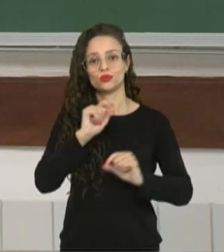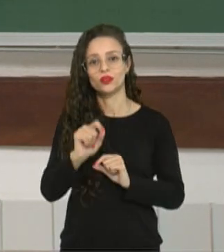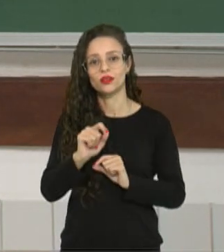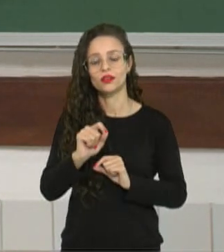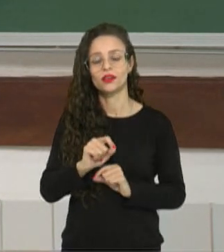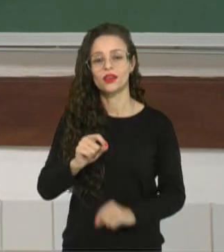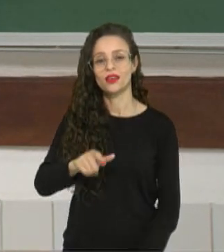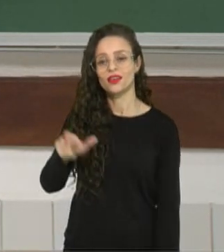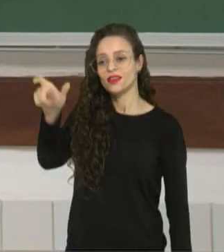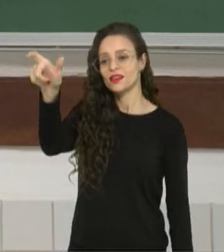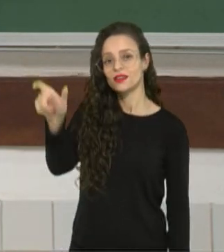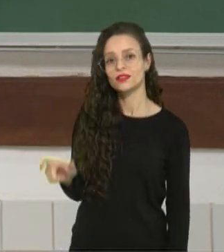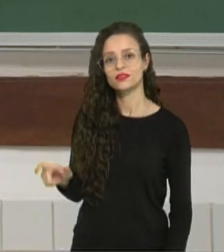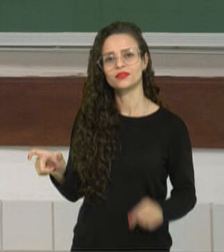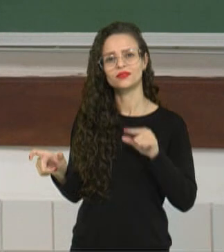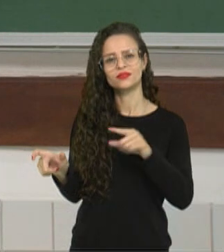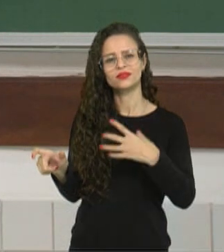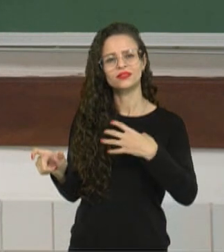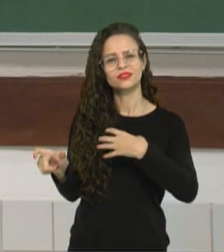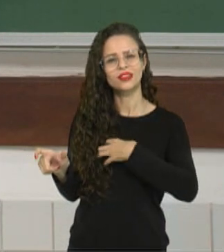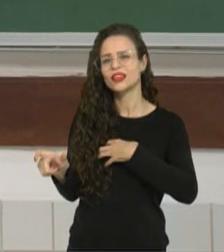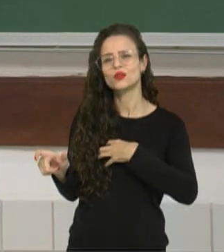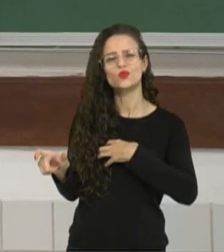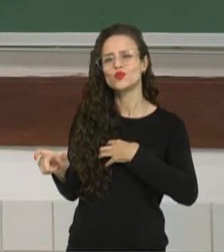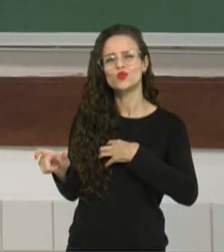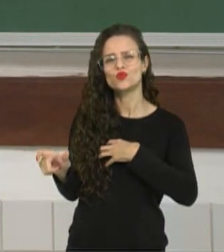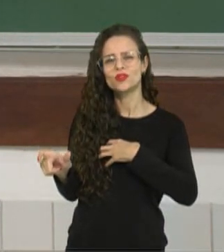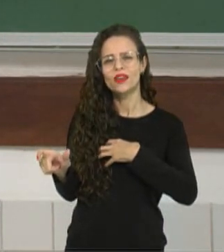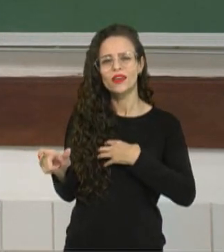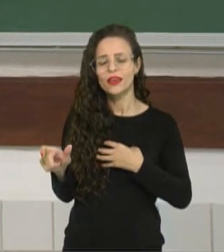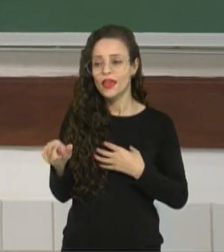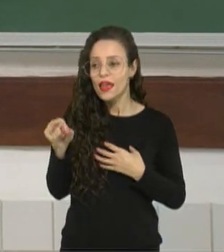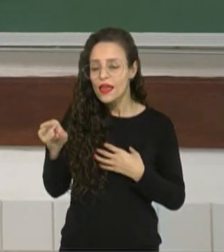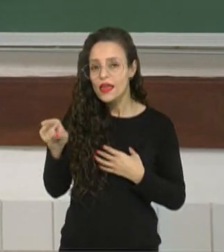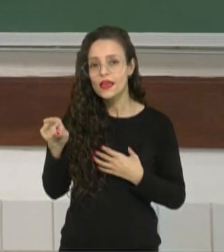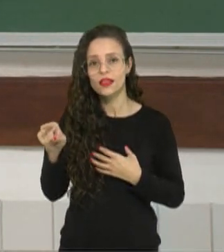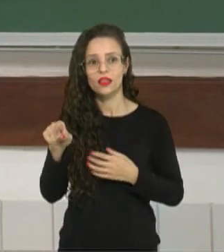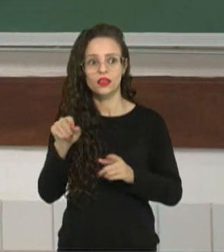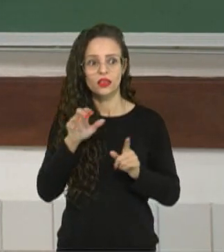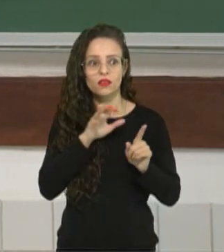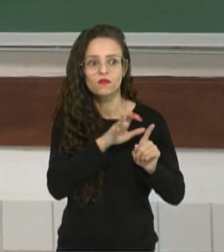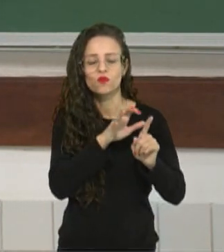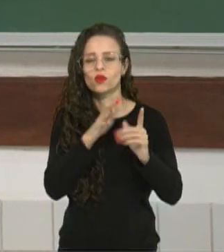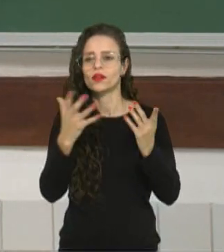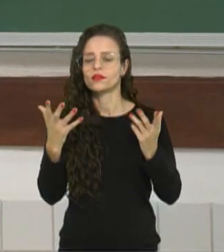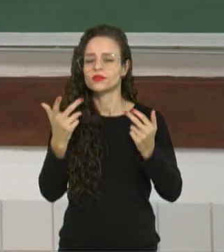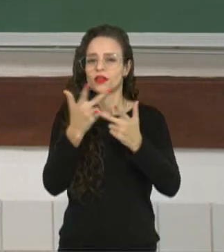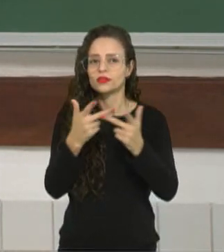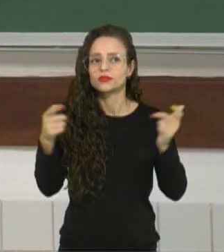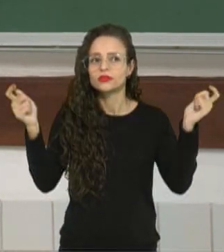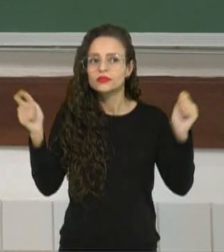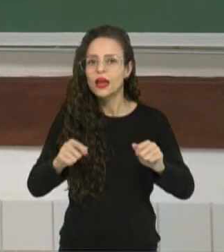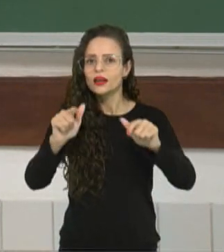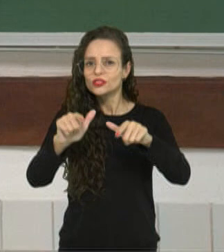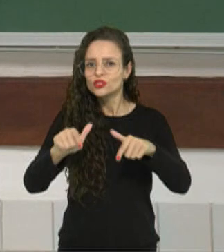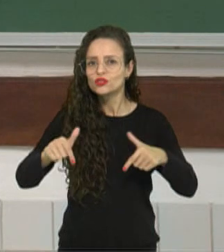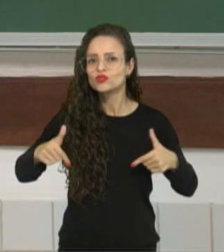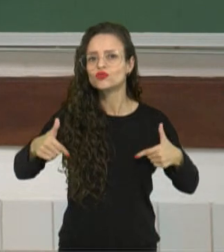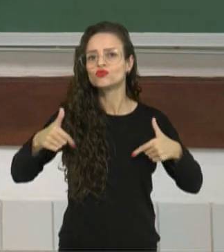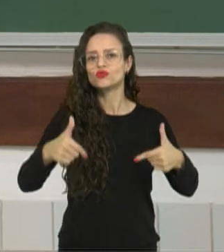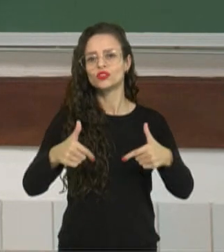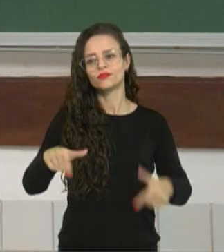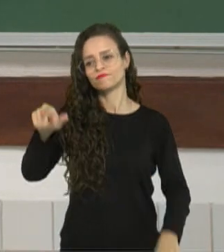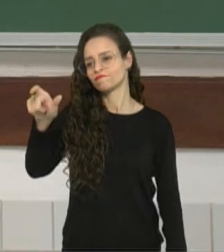o indivíduo se sinta alienado, ou seja, o poder de intervir no mundo, o poder de agir no mundo